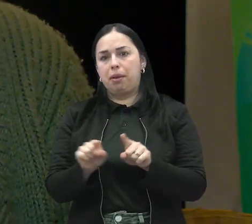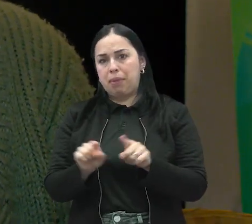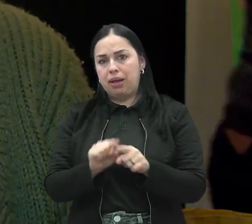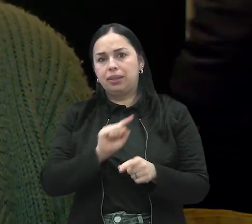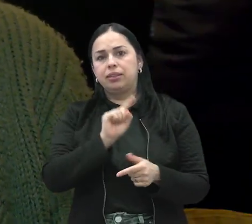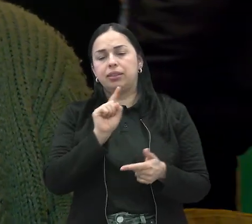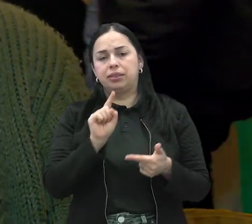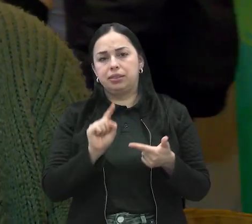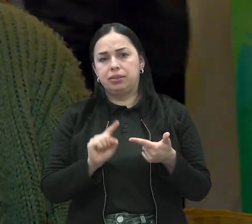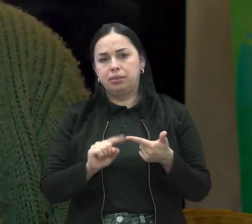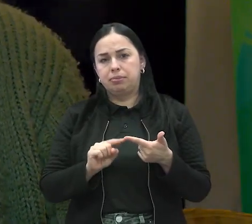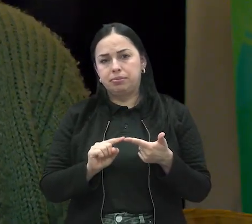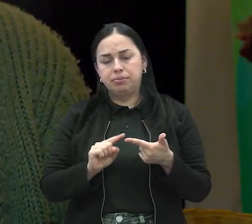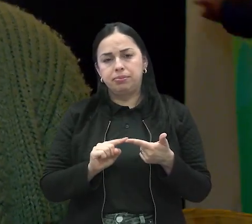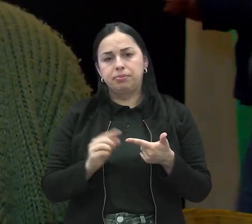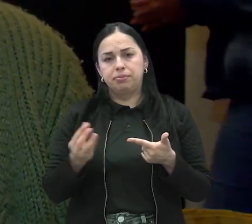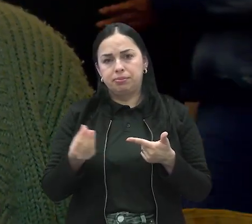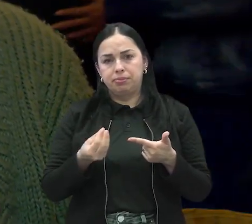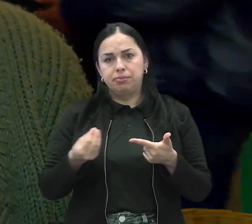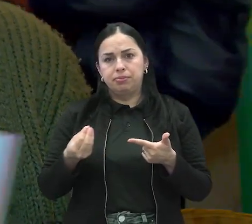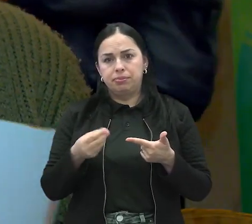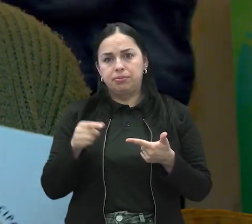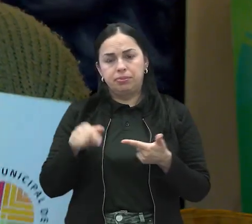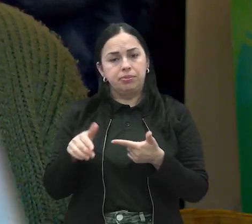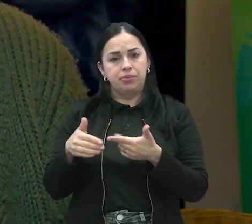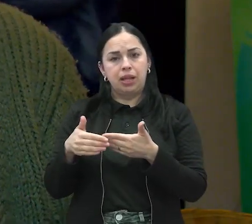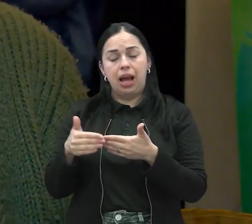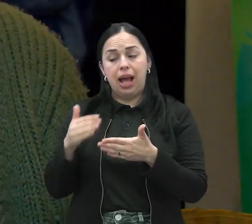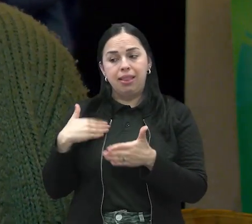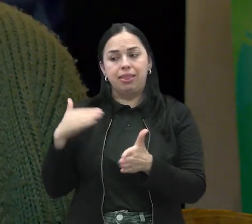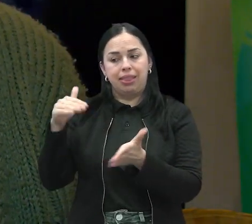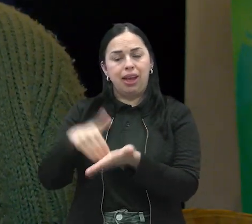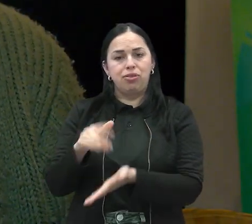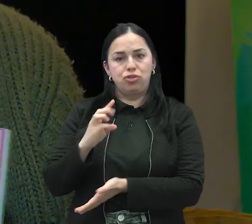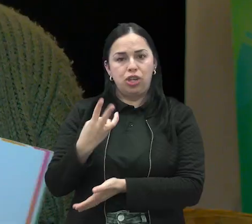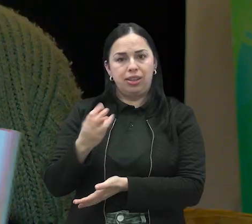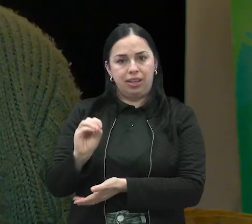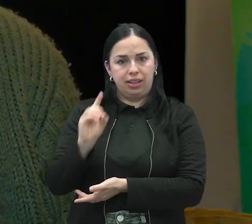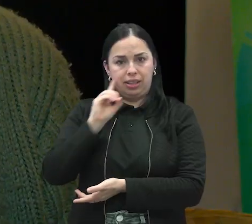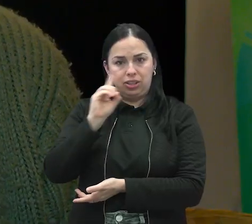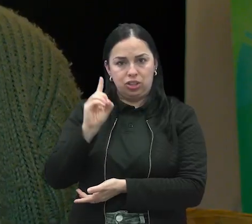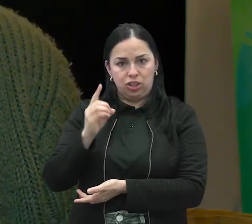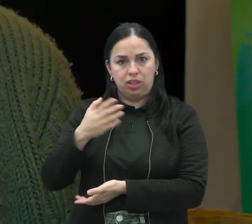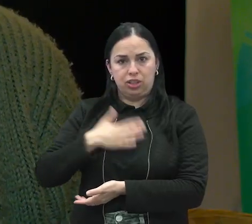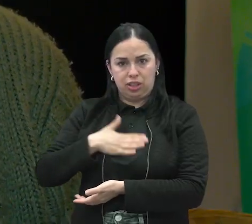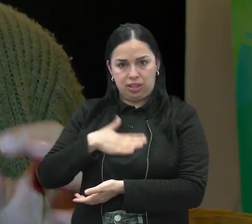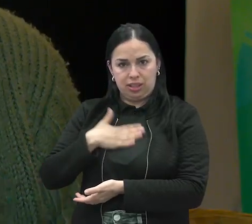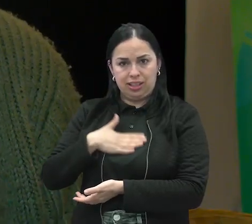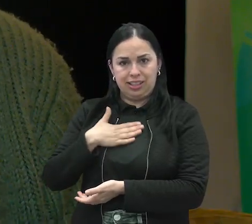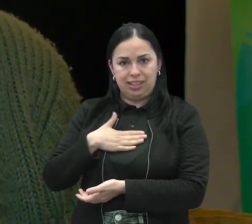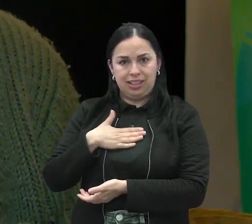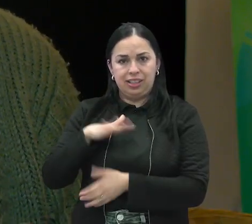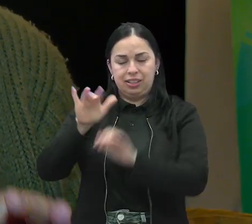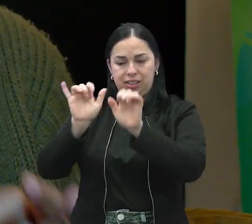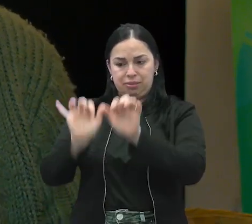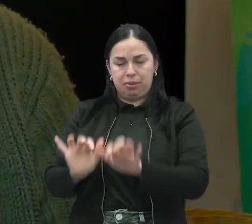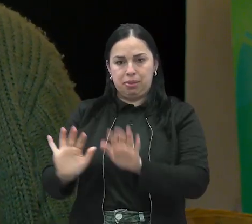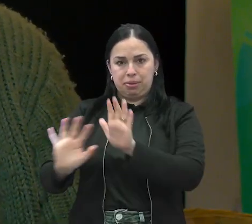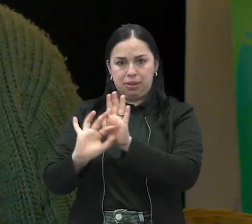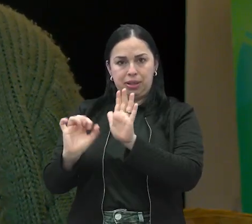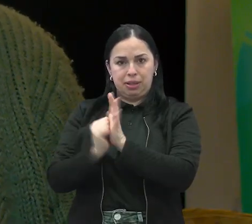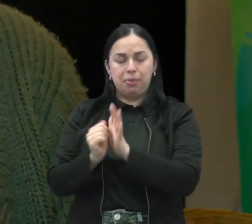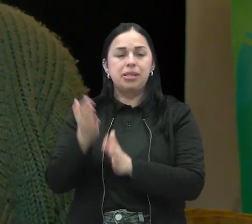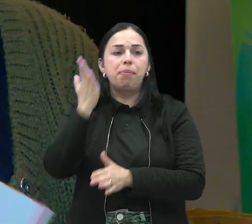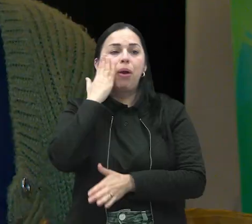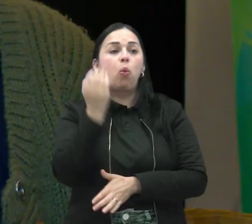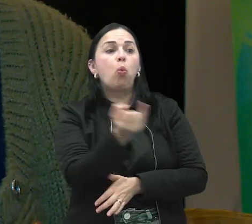e além de também abriremos até o dia 30 também um formulário de cadastro de arte